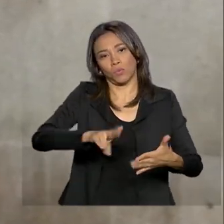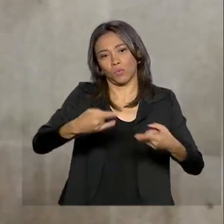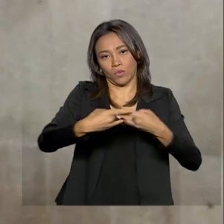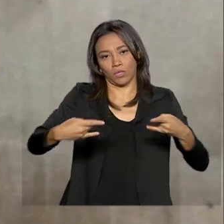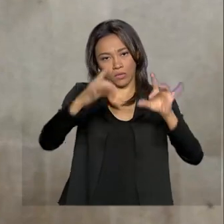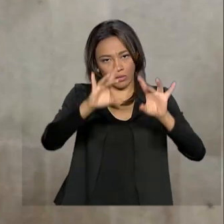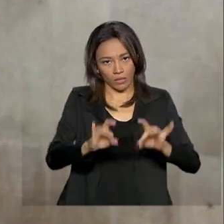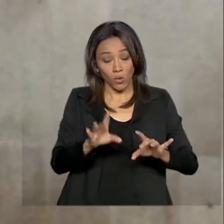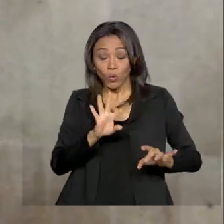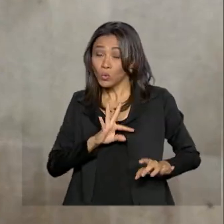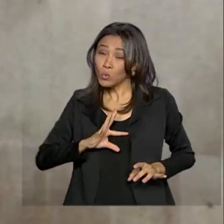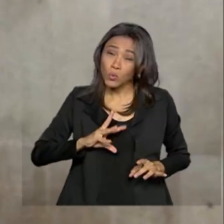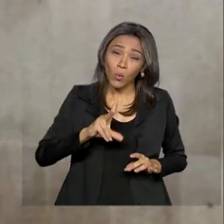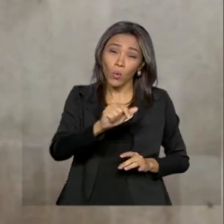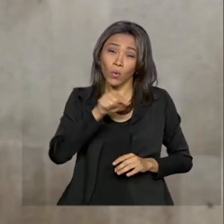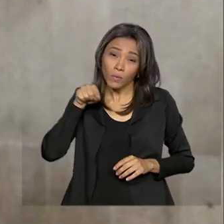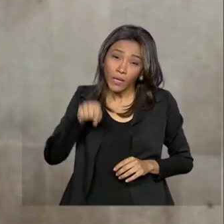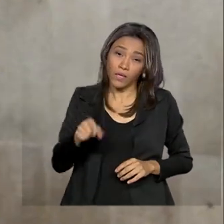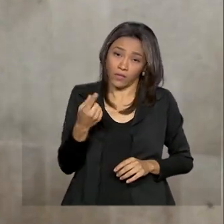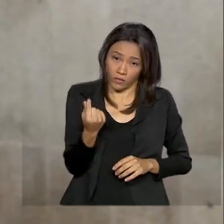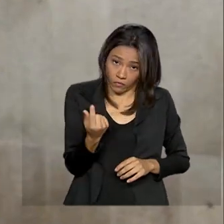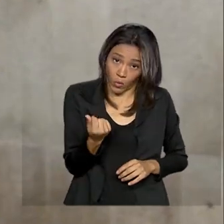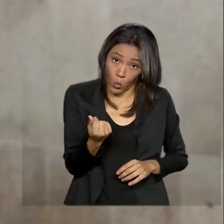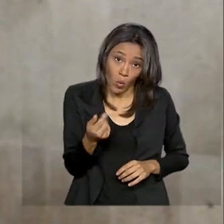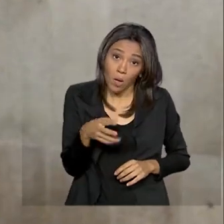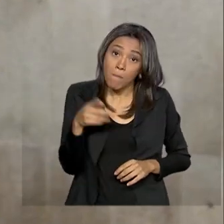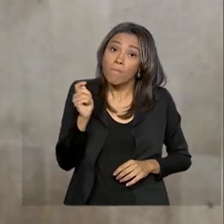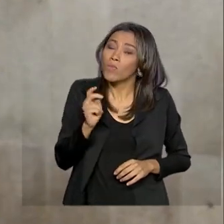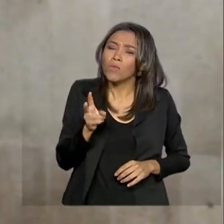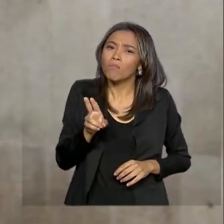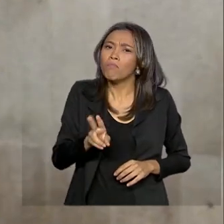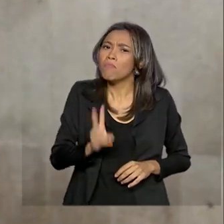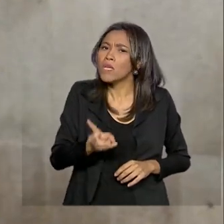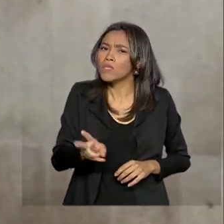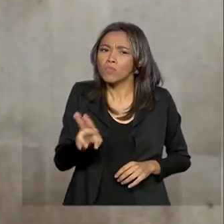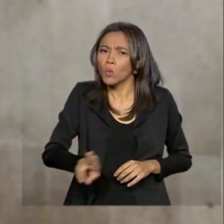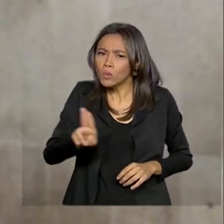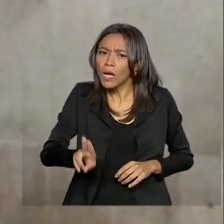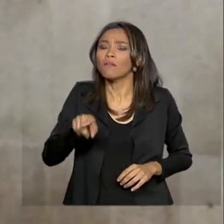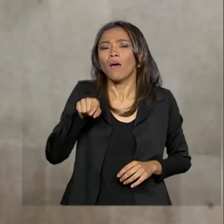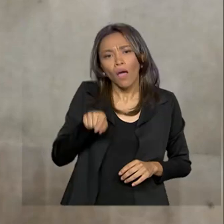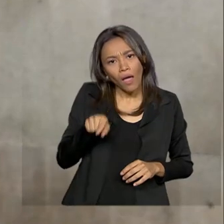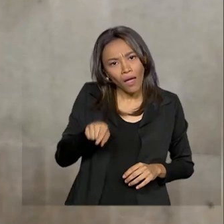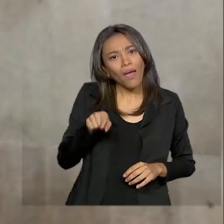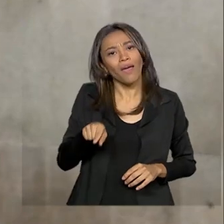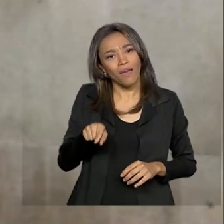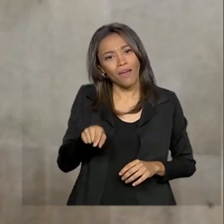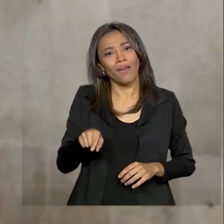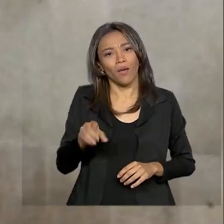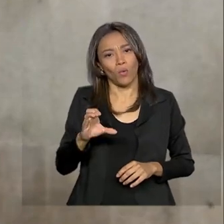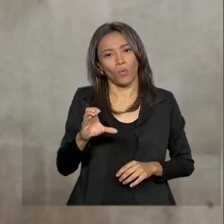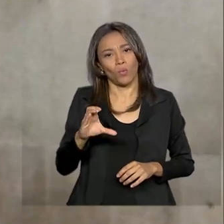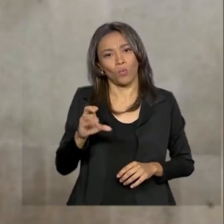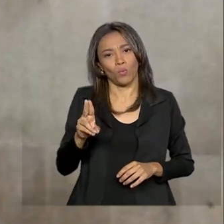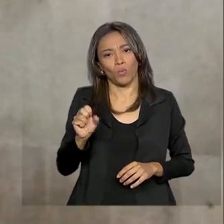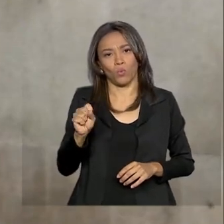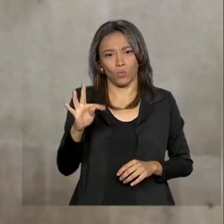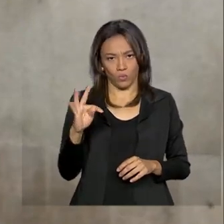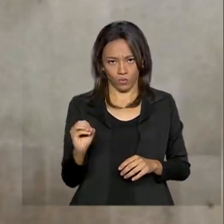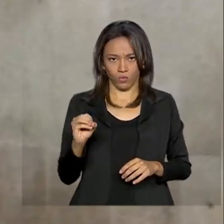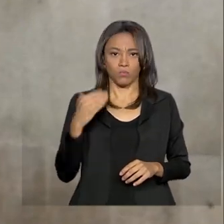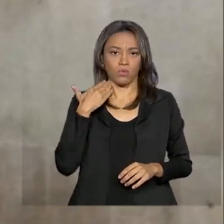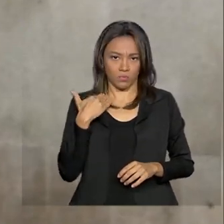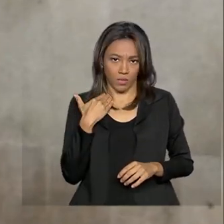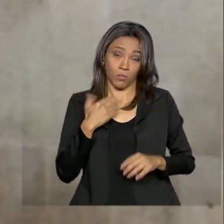Todo esse volume, mesmo que não utilizado, representa custo capital para a instituição. Por isso, a partir de